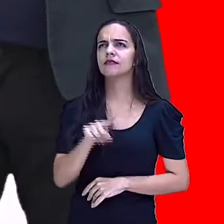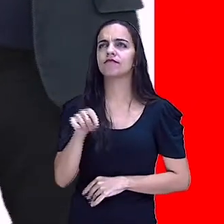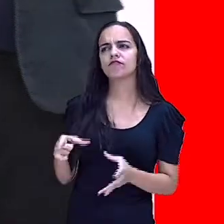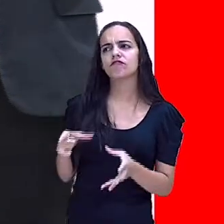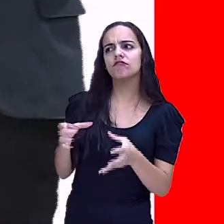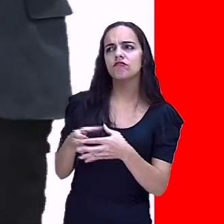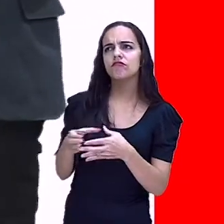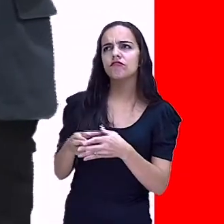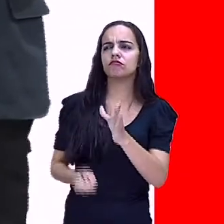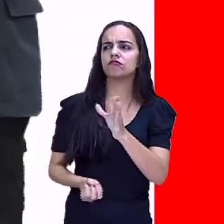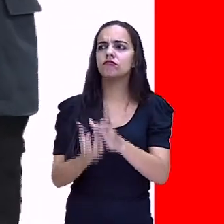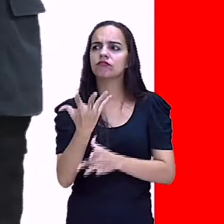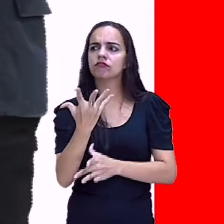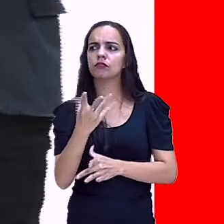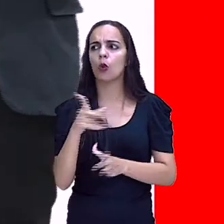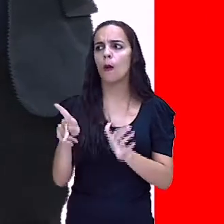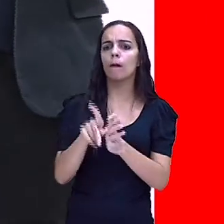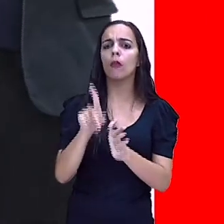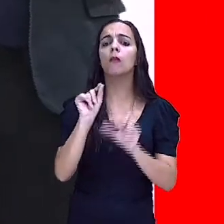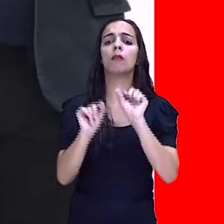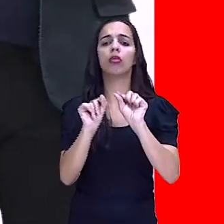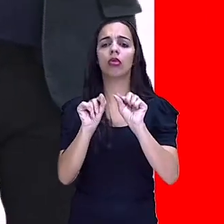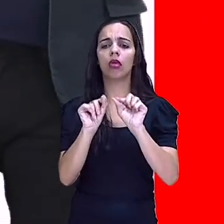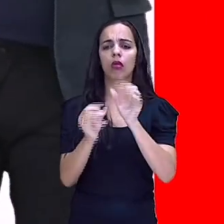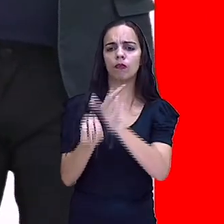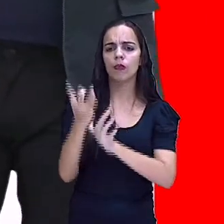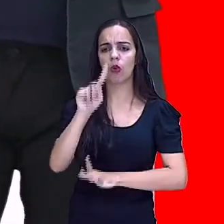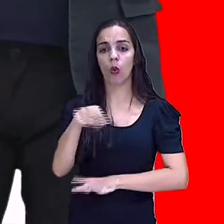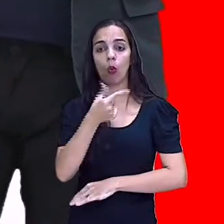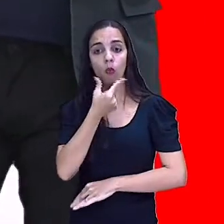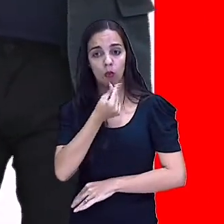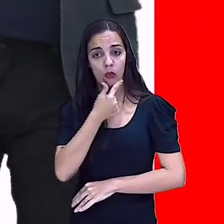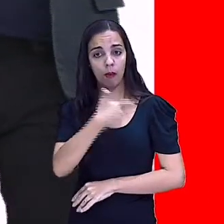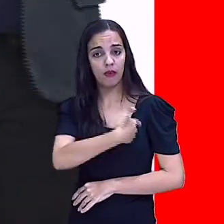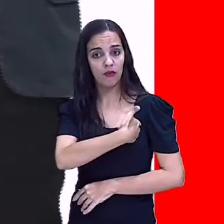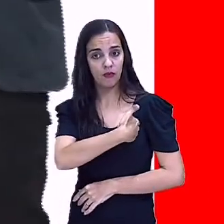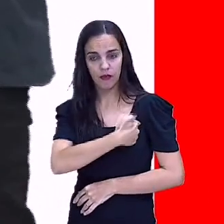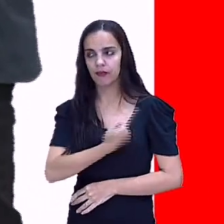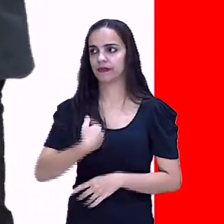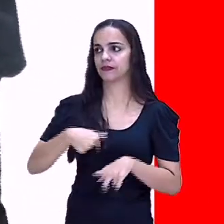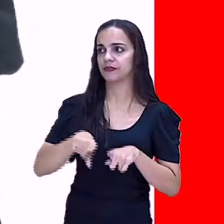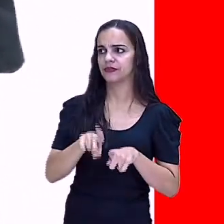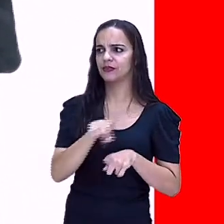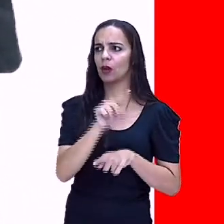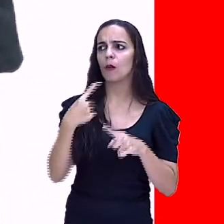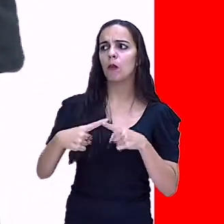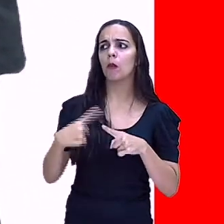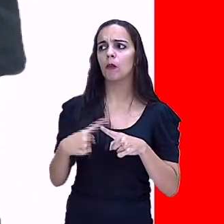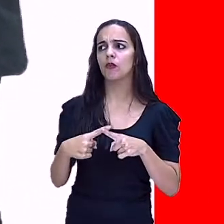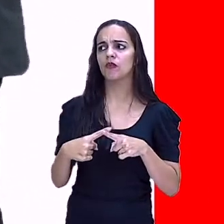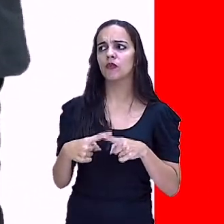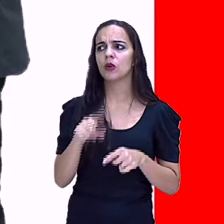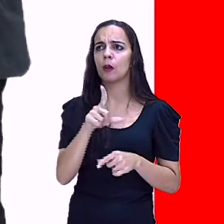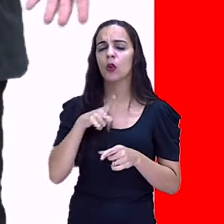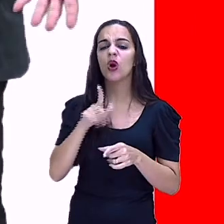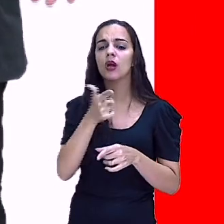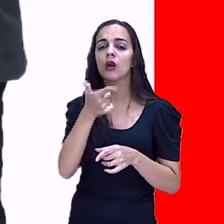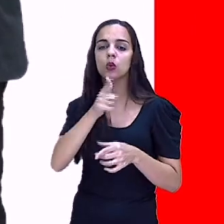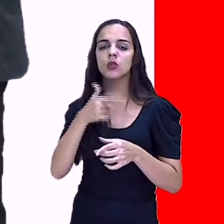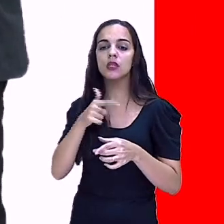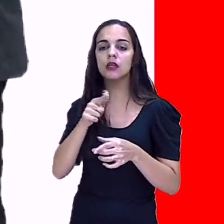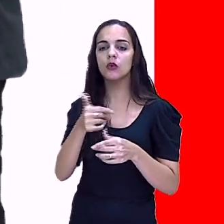ele foi criado pelo próprio Vargas como uma forma de continuar sua política de aproximação